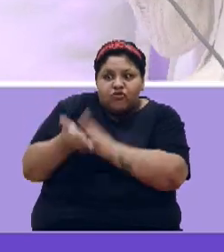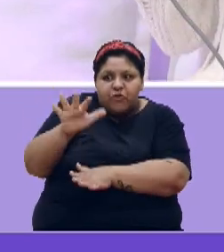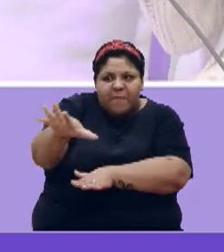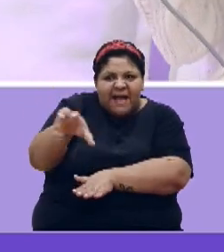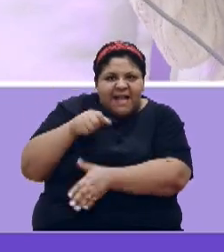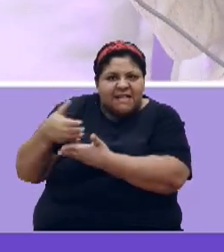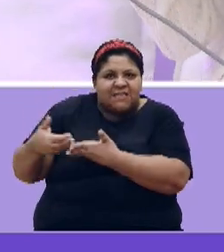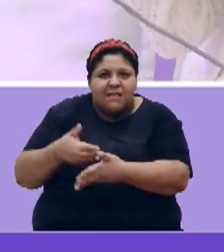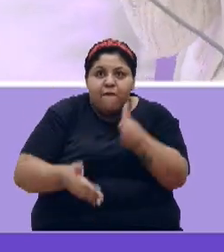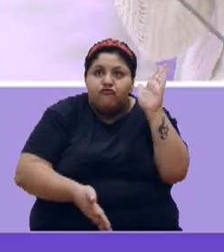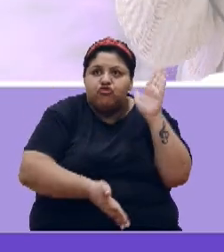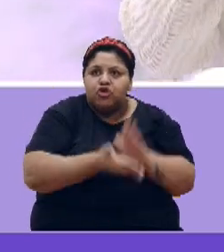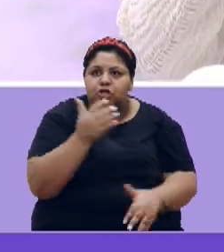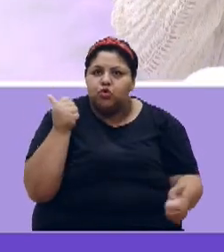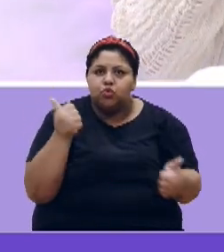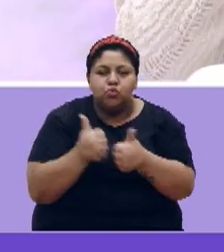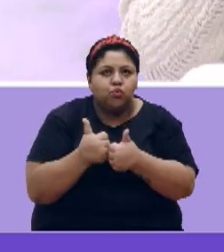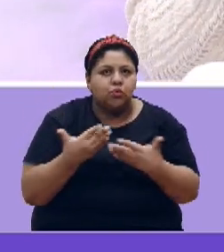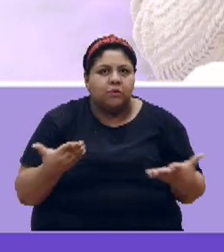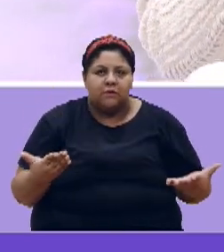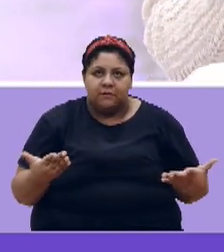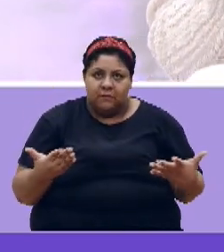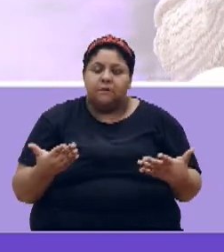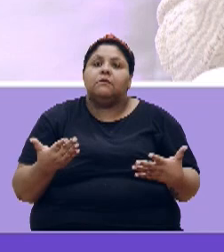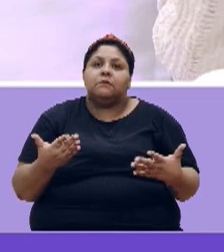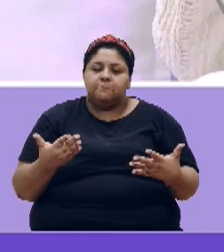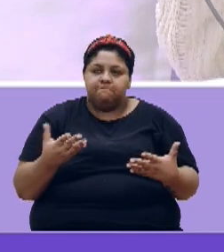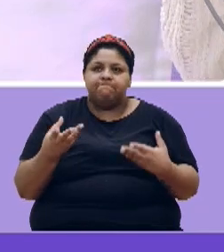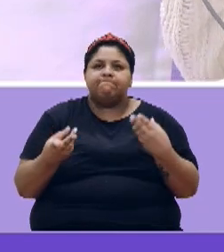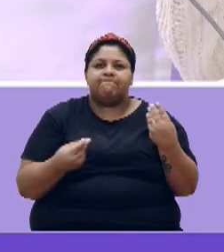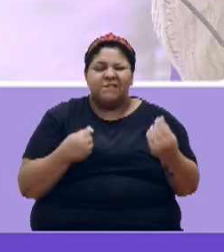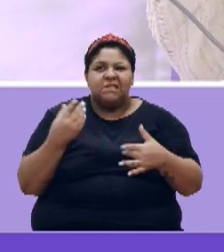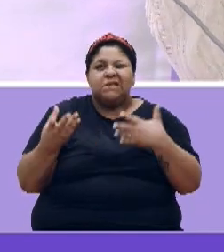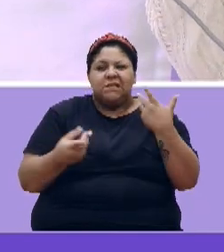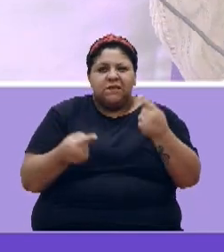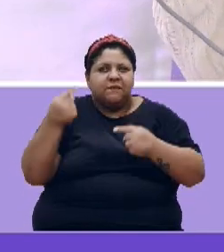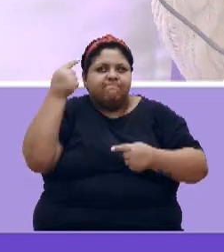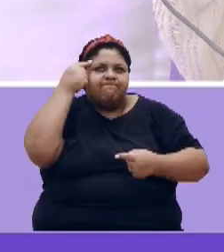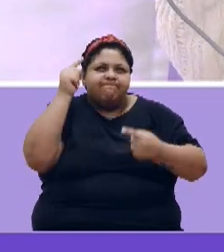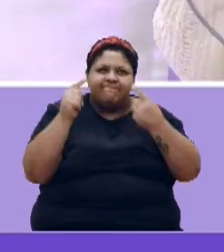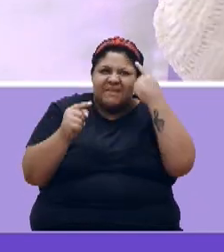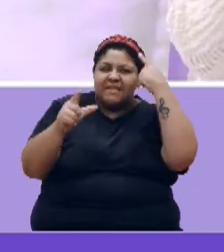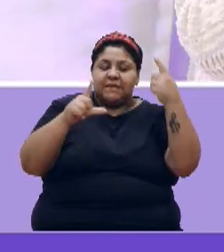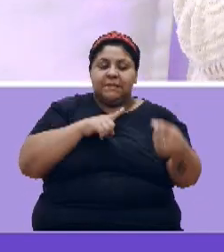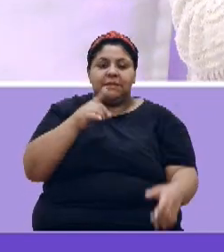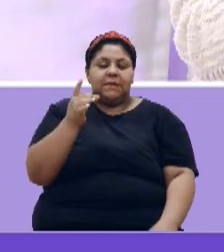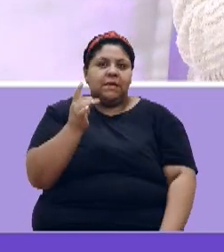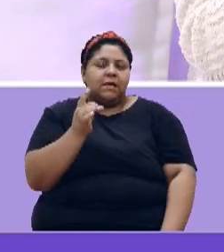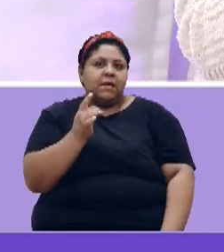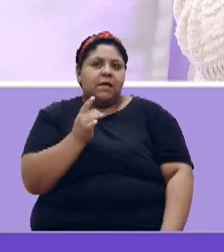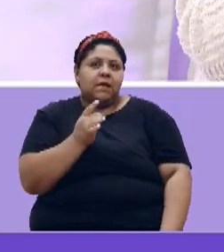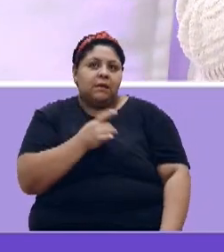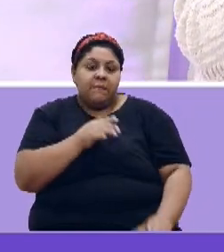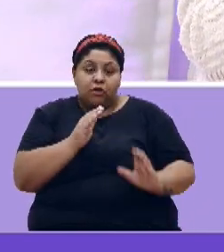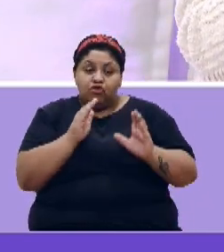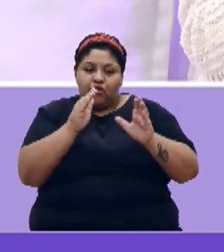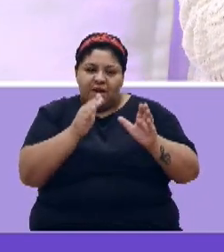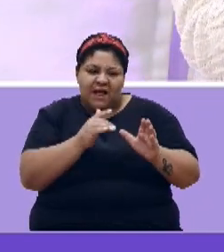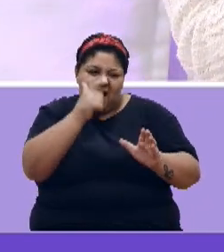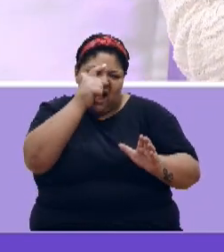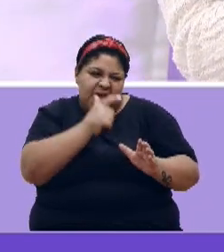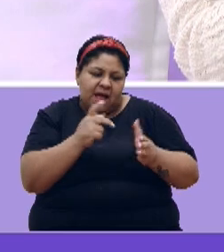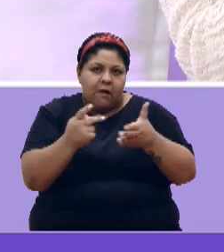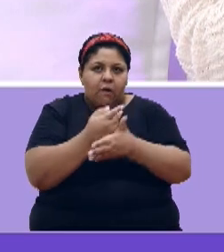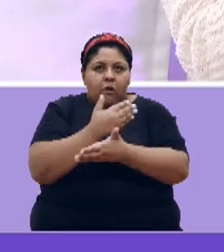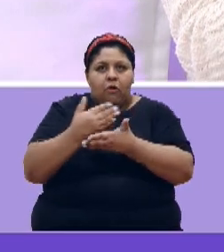neném. Então, são pensamentos que a gente tem medo de olhar, a gente nega, e eu começo a